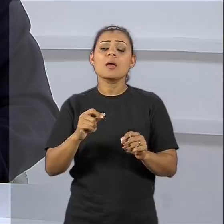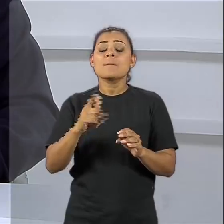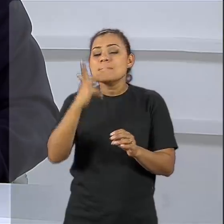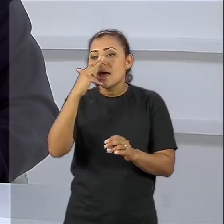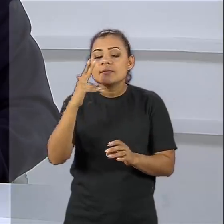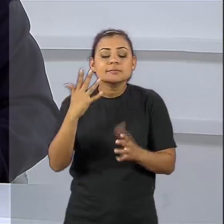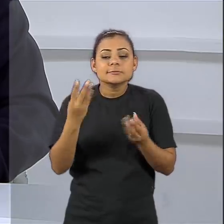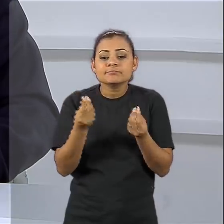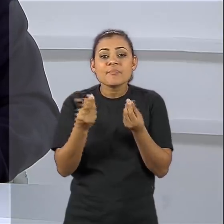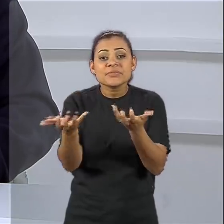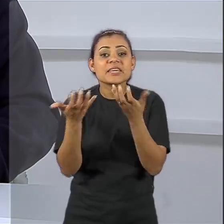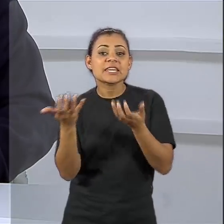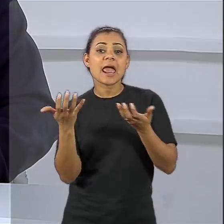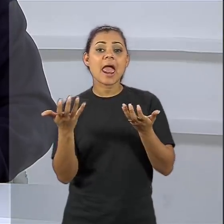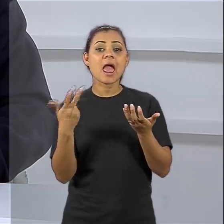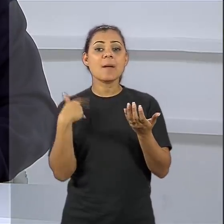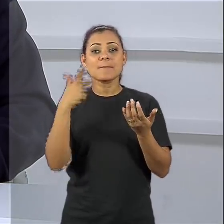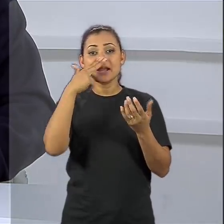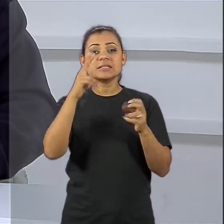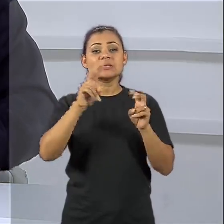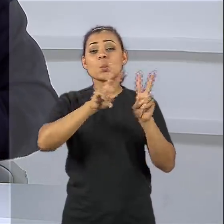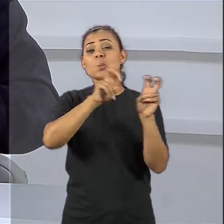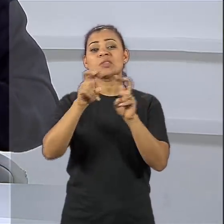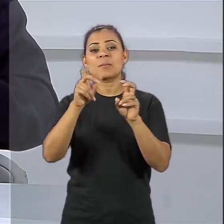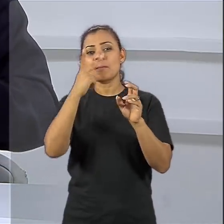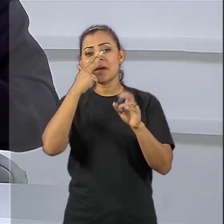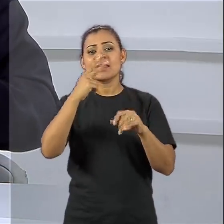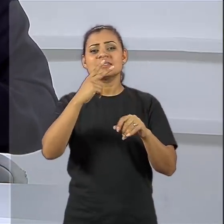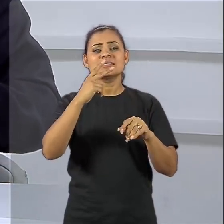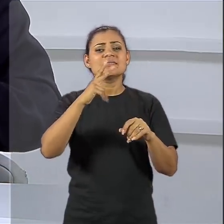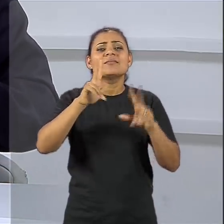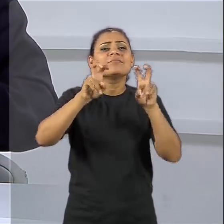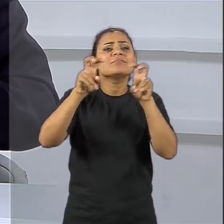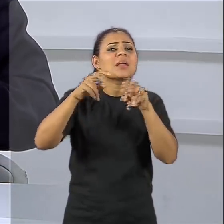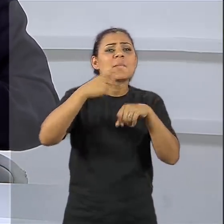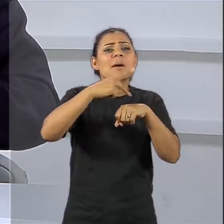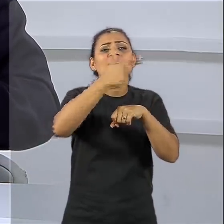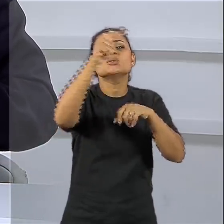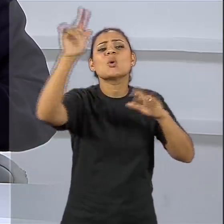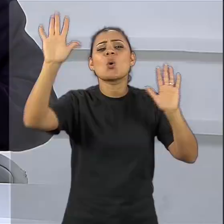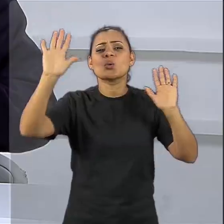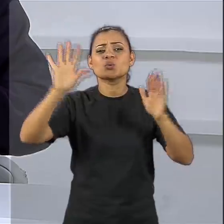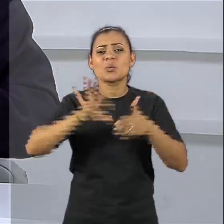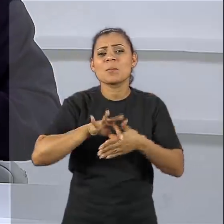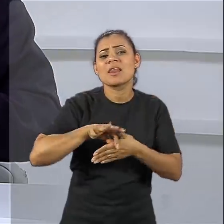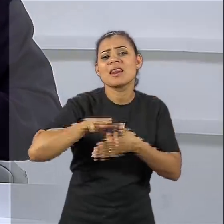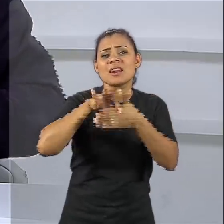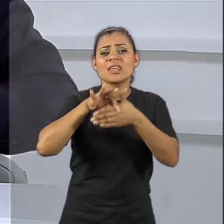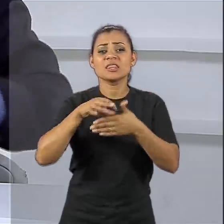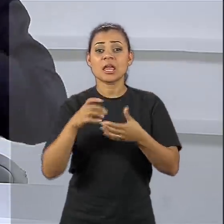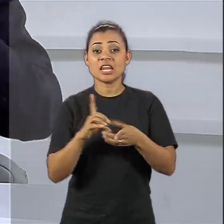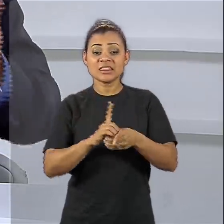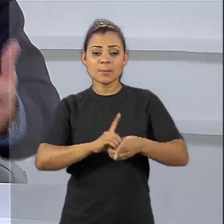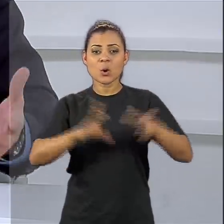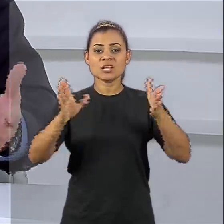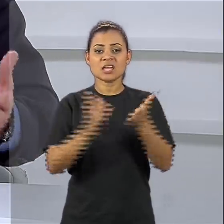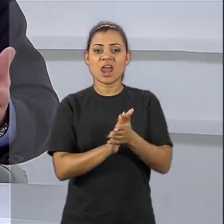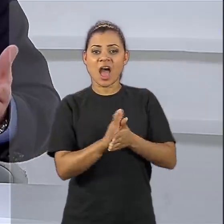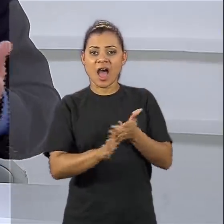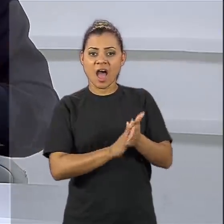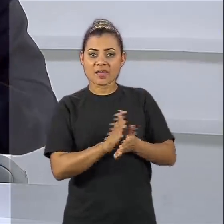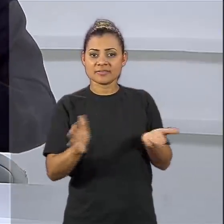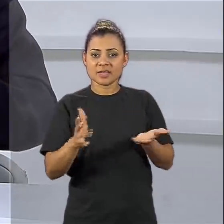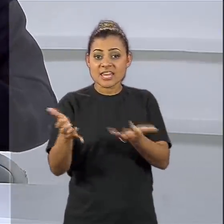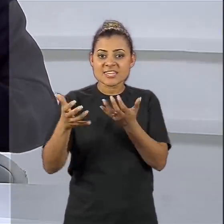onda que é uma onda realmente internacional, tanto da emergência de líderes antidemocráticos que se viabilizam